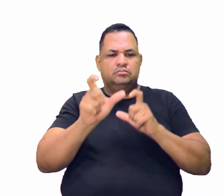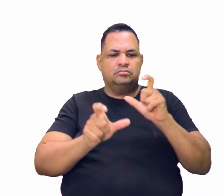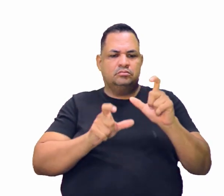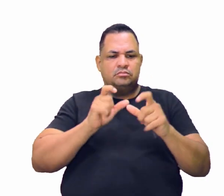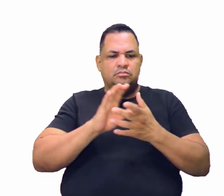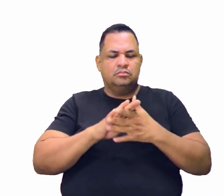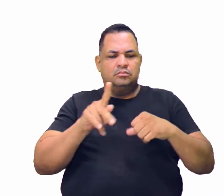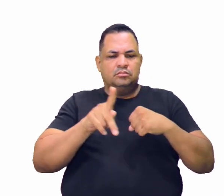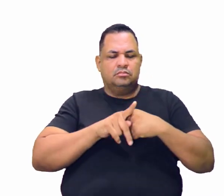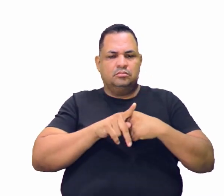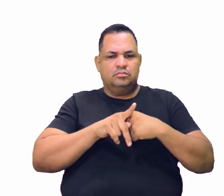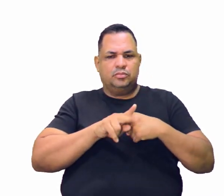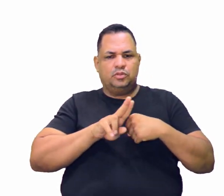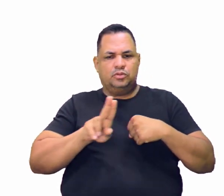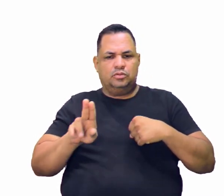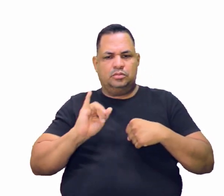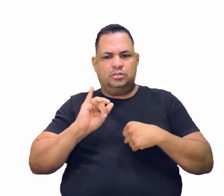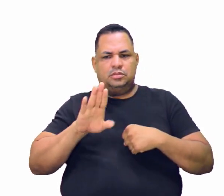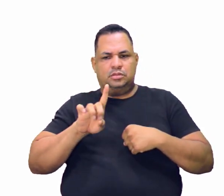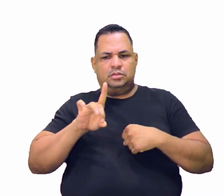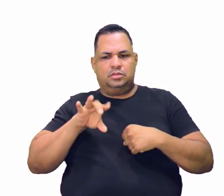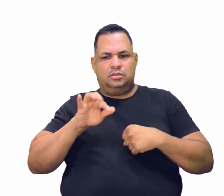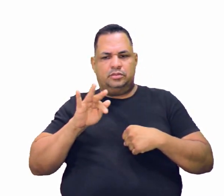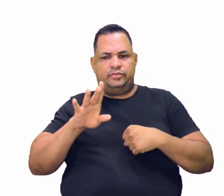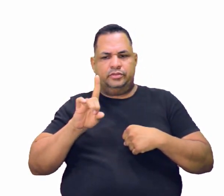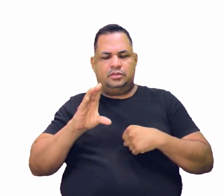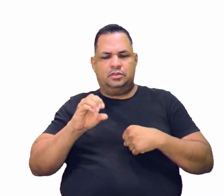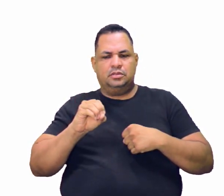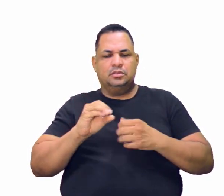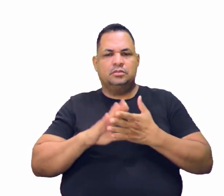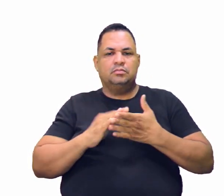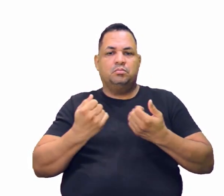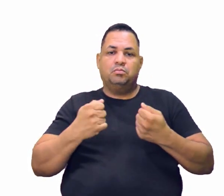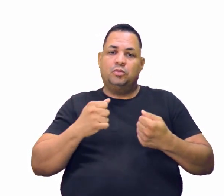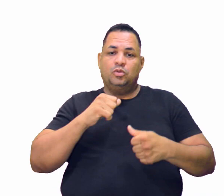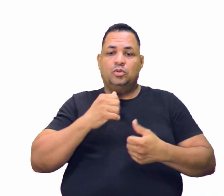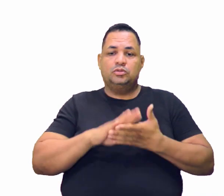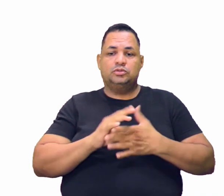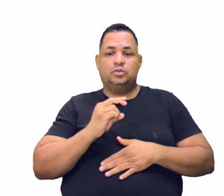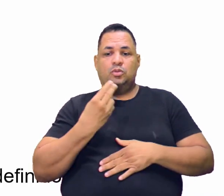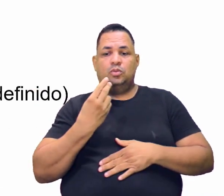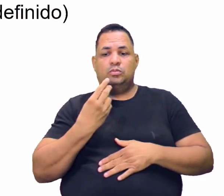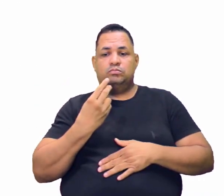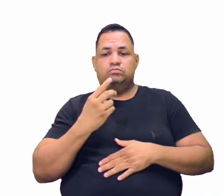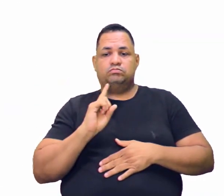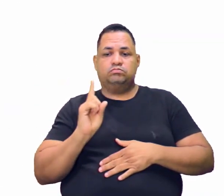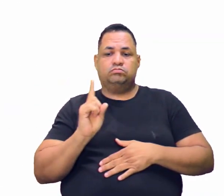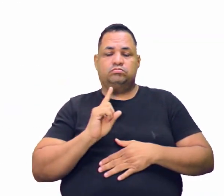definido. Portanto, pode variar ou não.